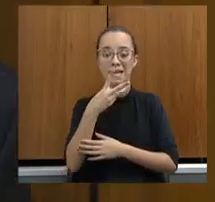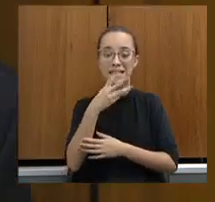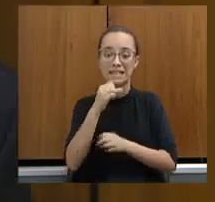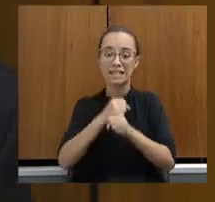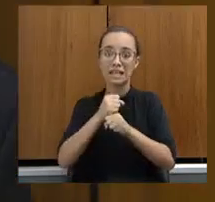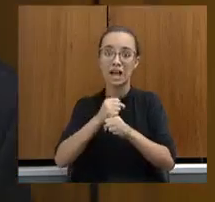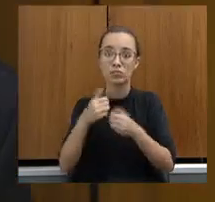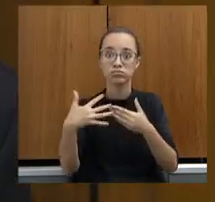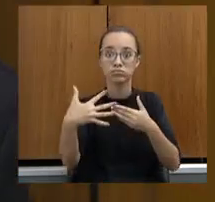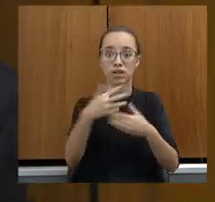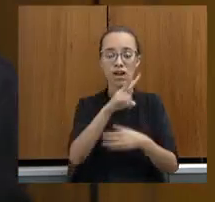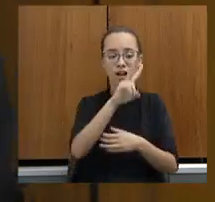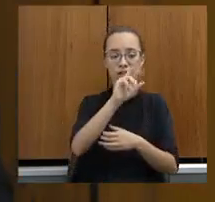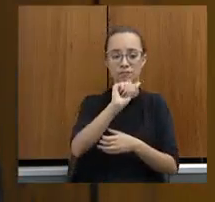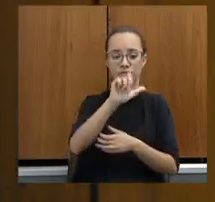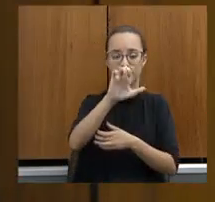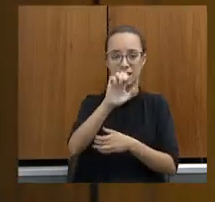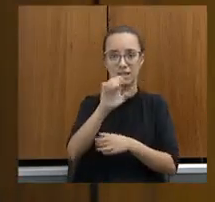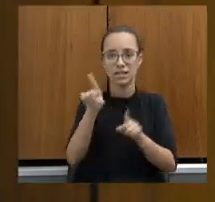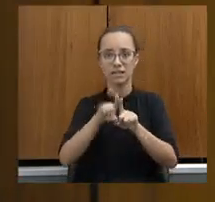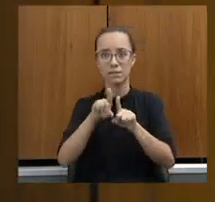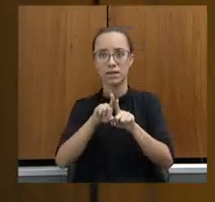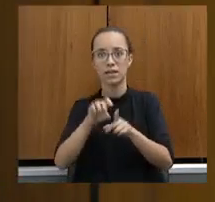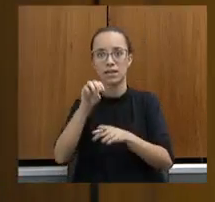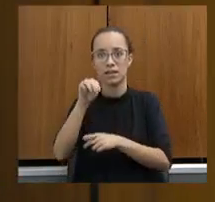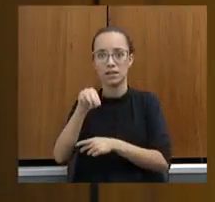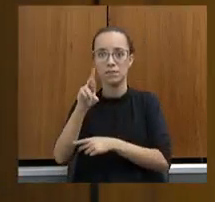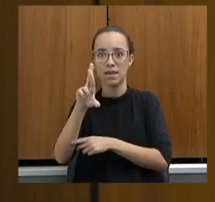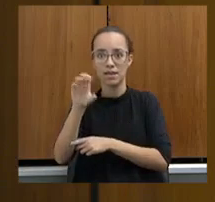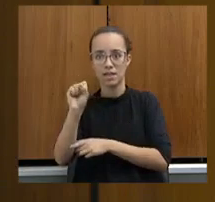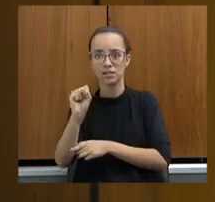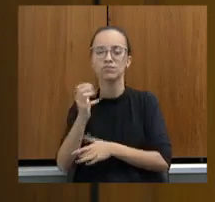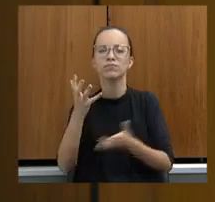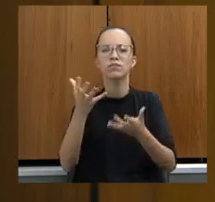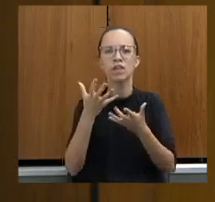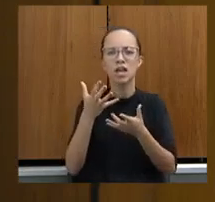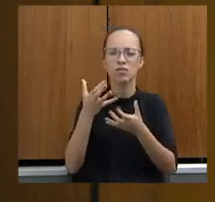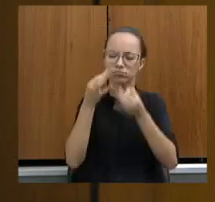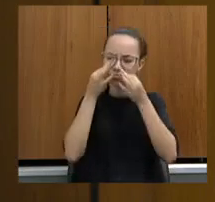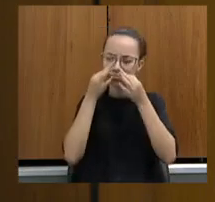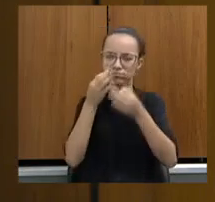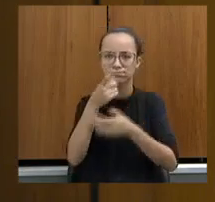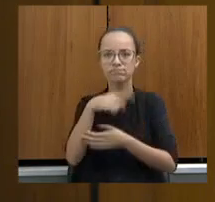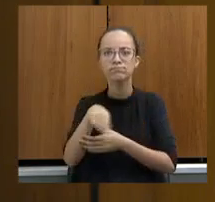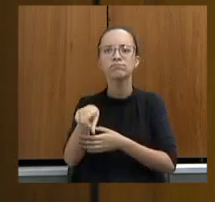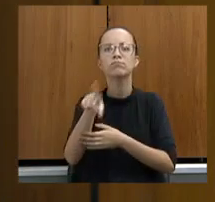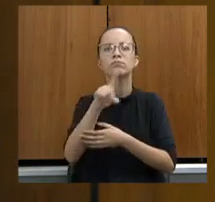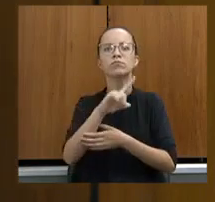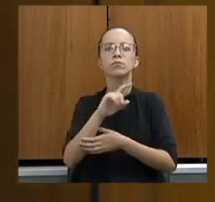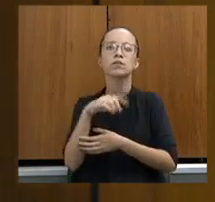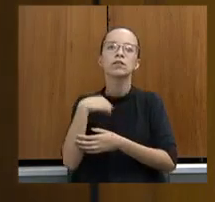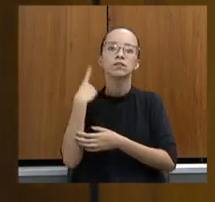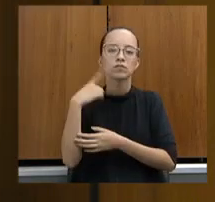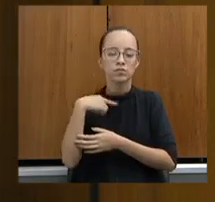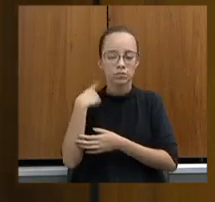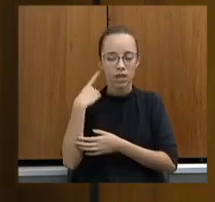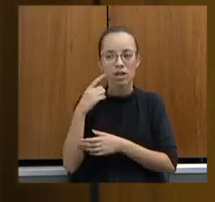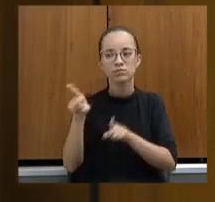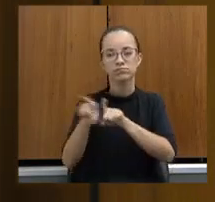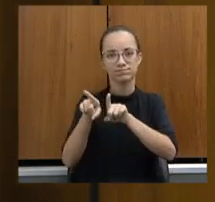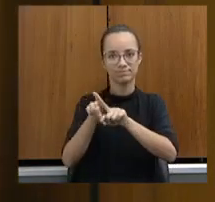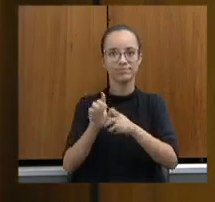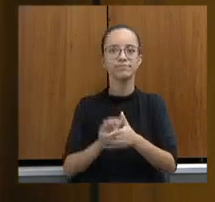a Vale e a MRS secretário queria chamar atenção e o deputado orlandino